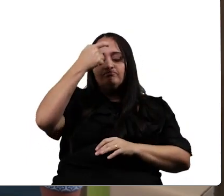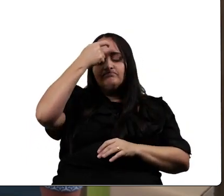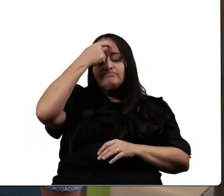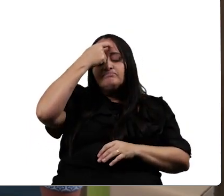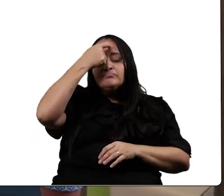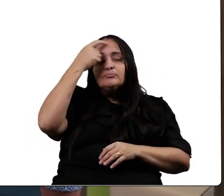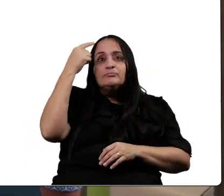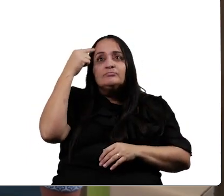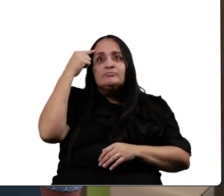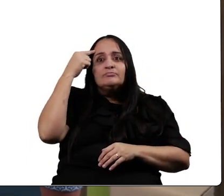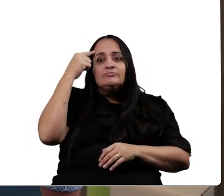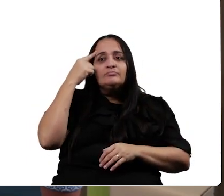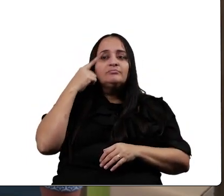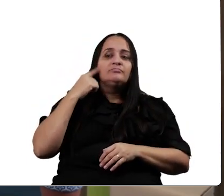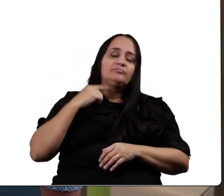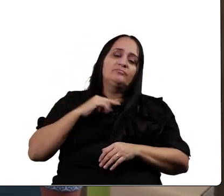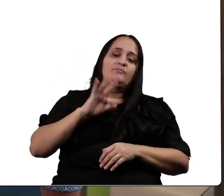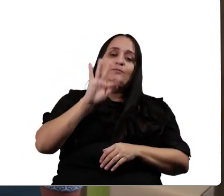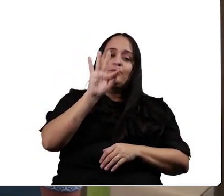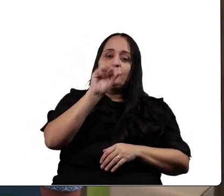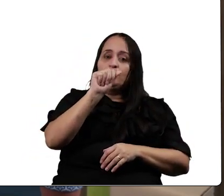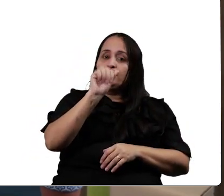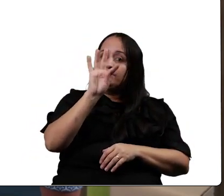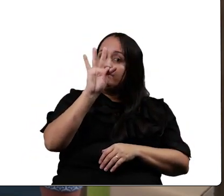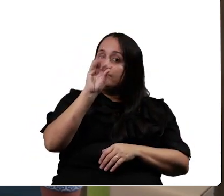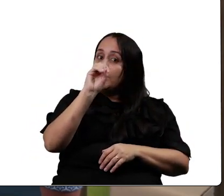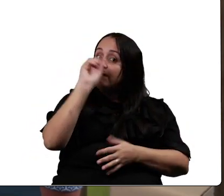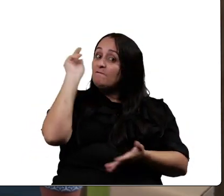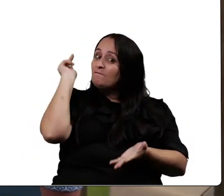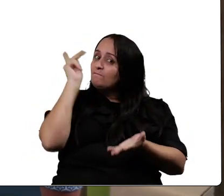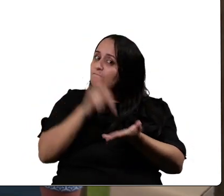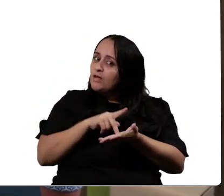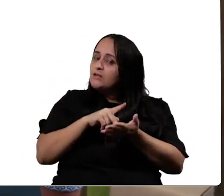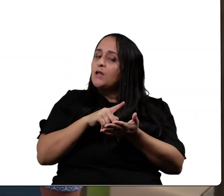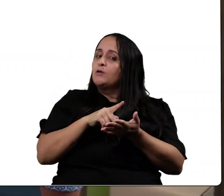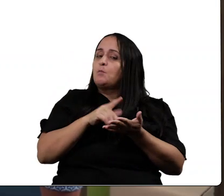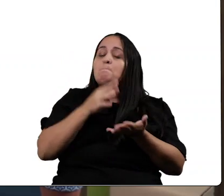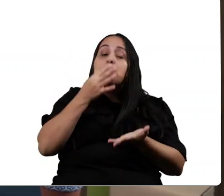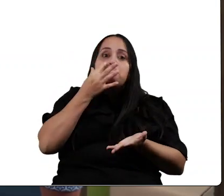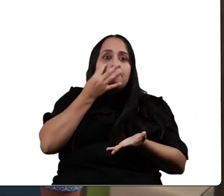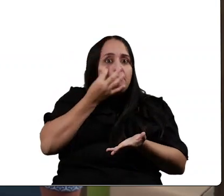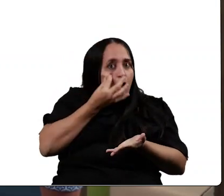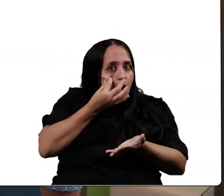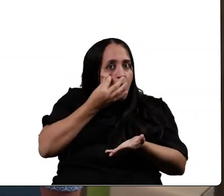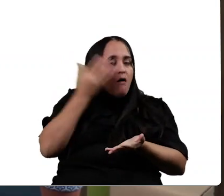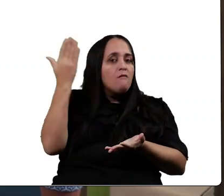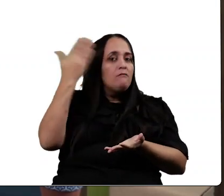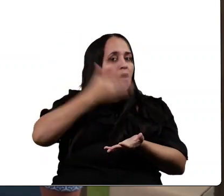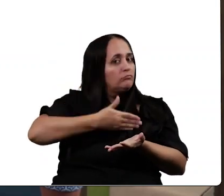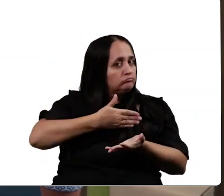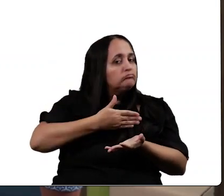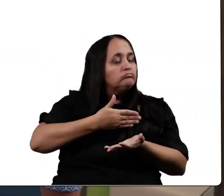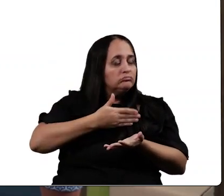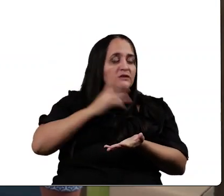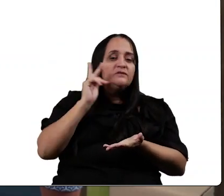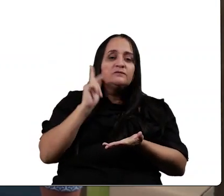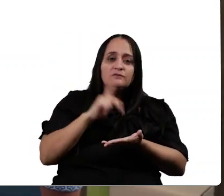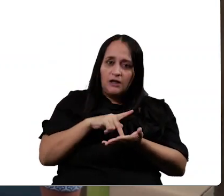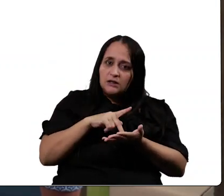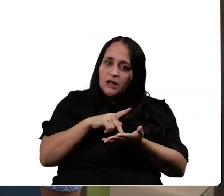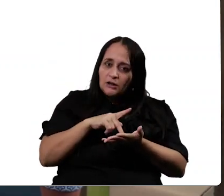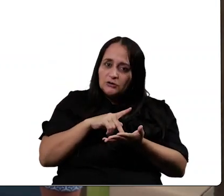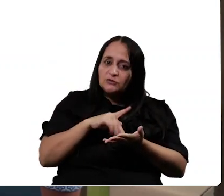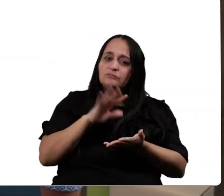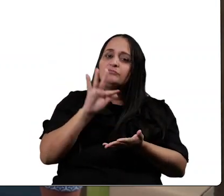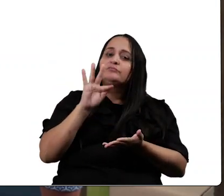mente. Fato. Fato é algo que existe e que a gente pode comprovar que existe, tá? Então, baseado